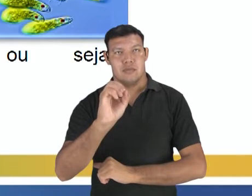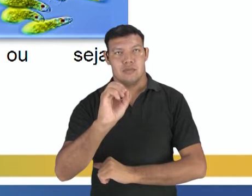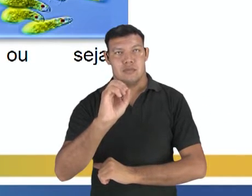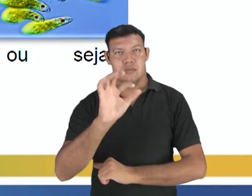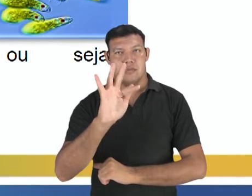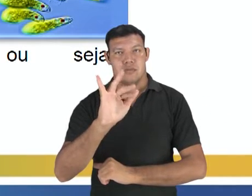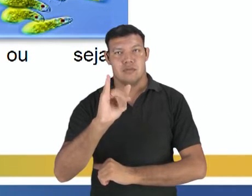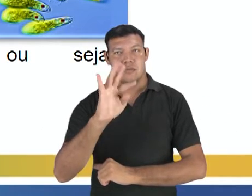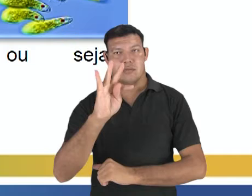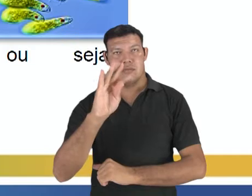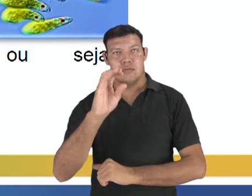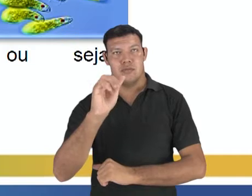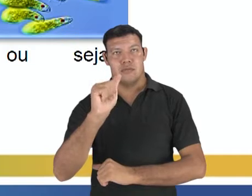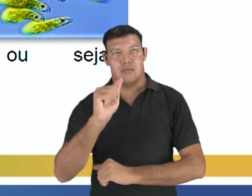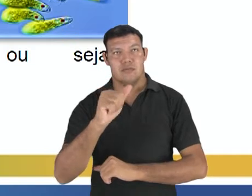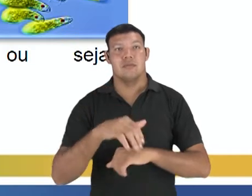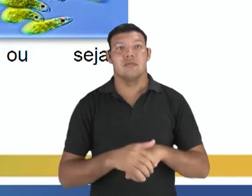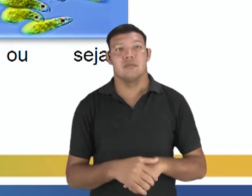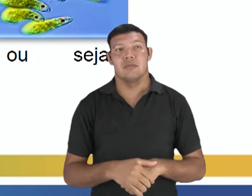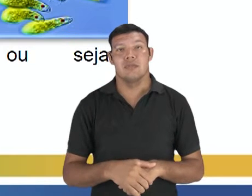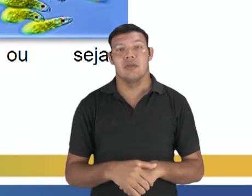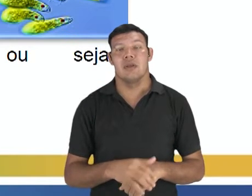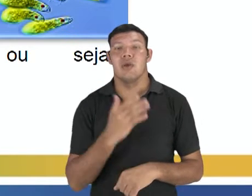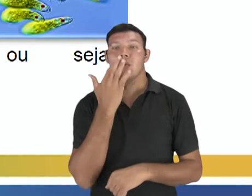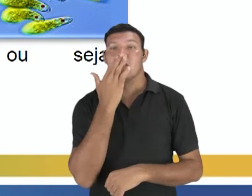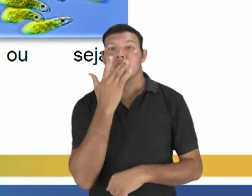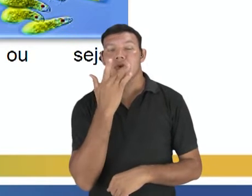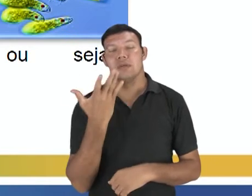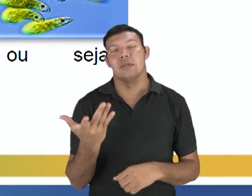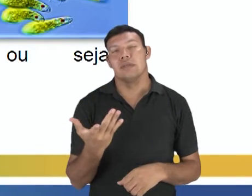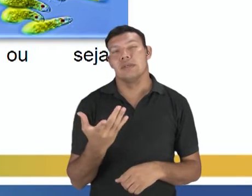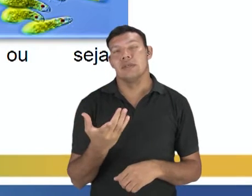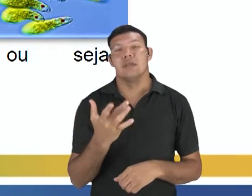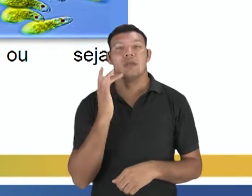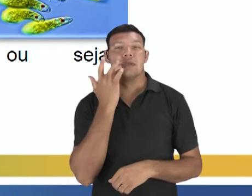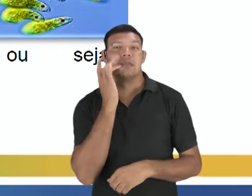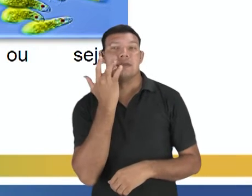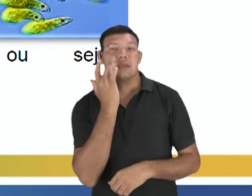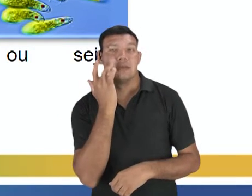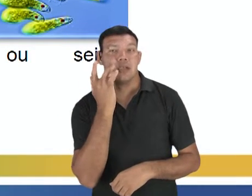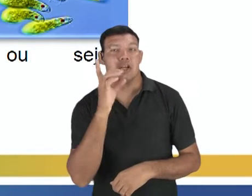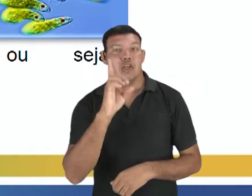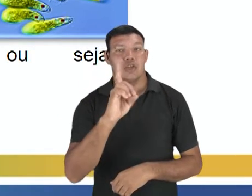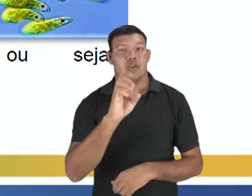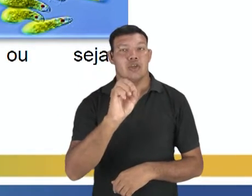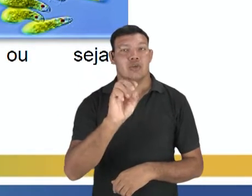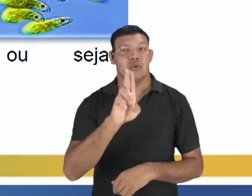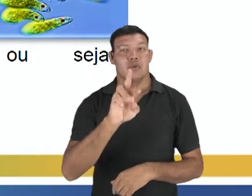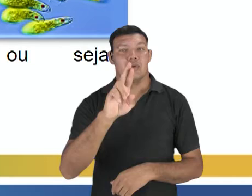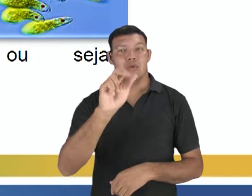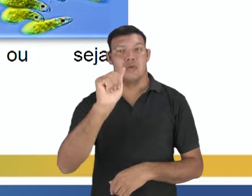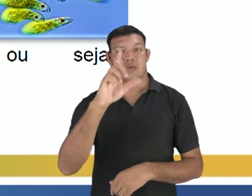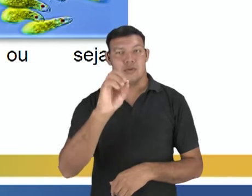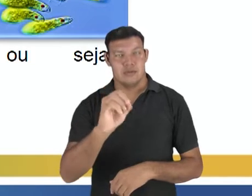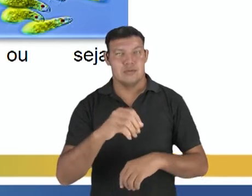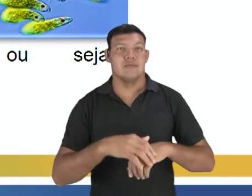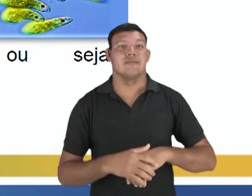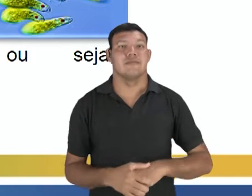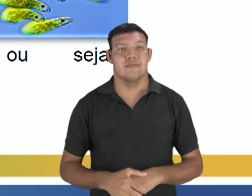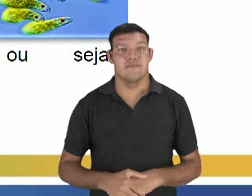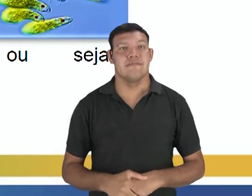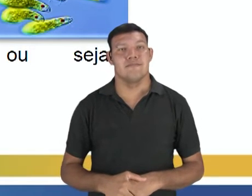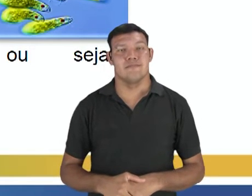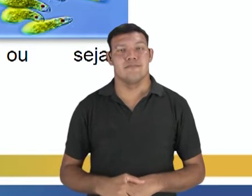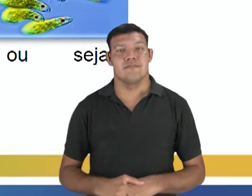coloração que tende aí ao dourado, porque elas têm esse pigmento. Por isso, elas são chamadas também de algas douradas.